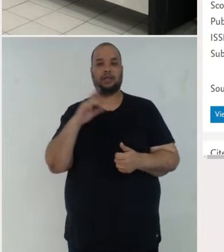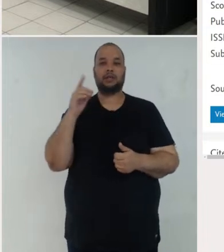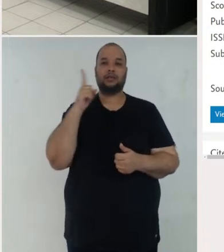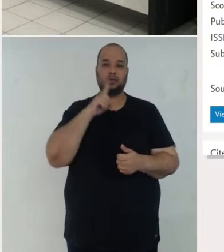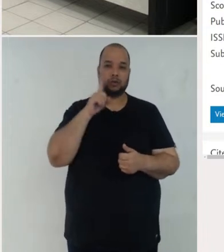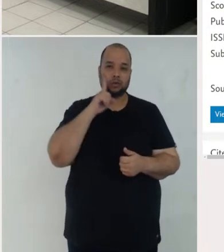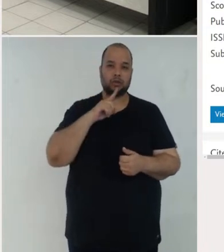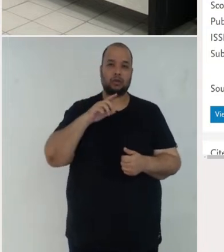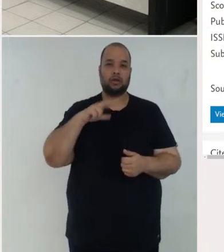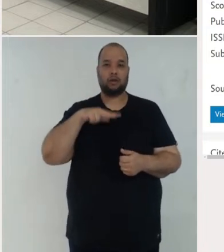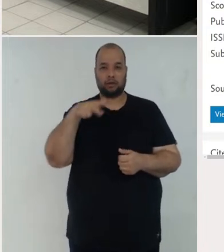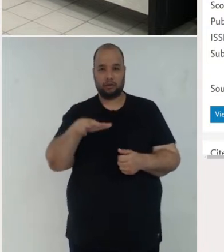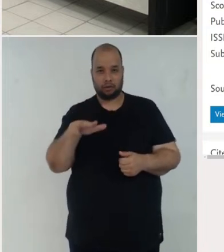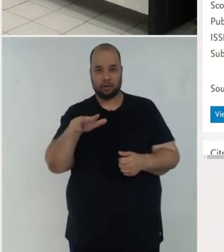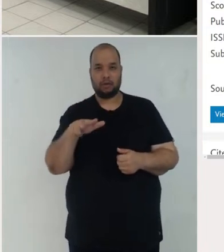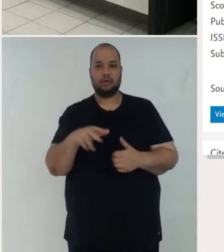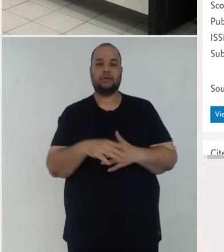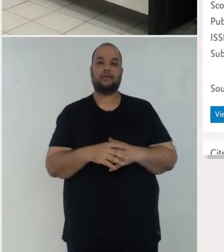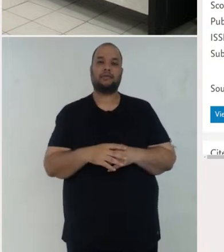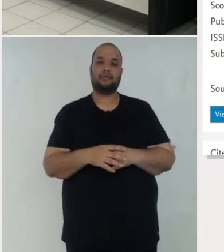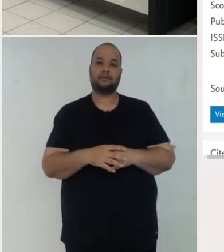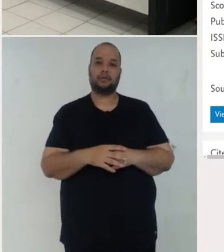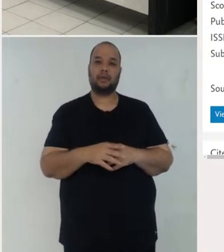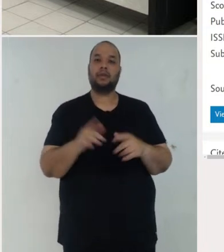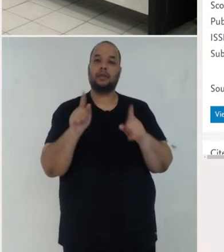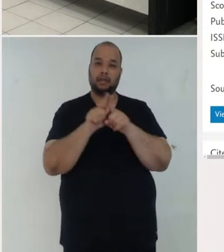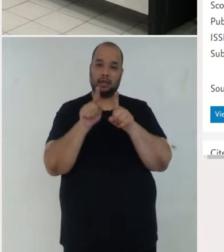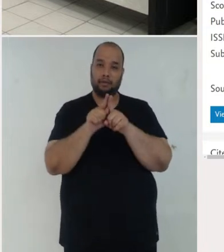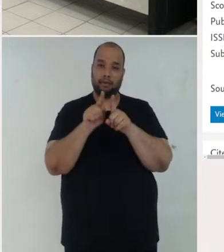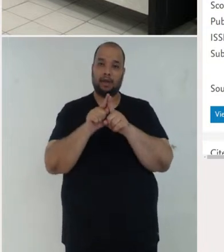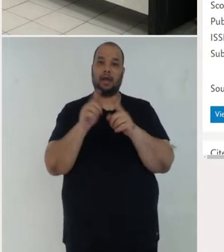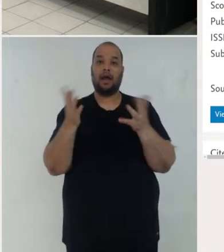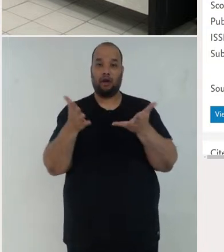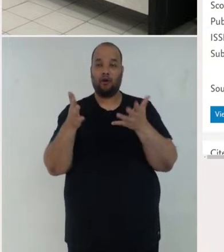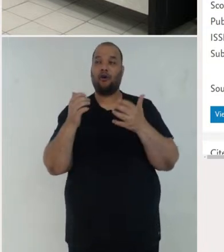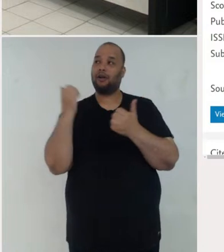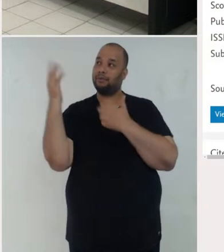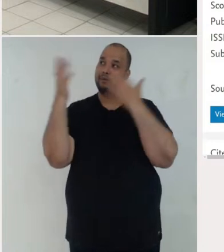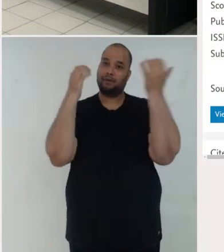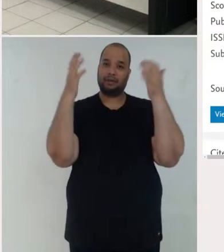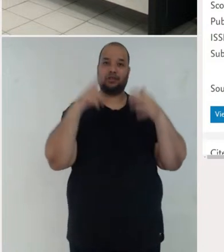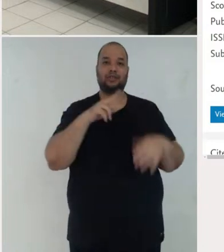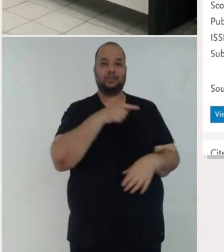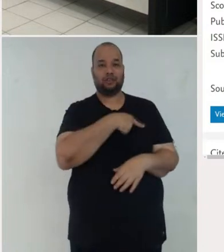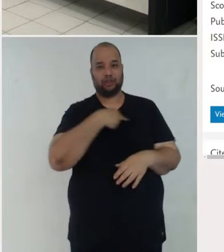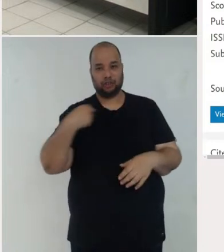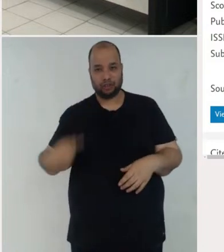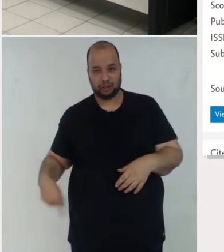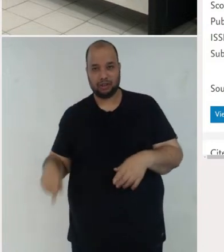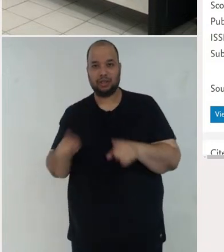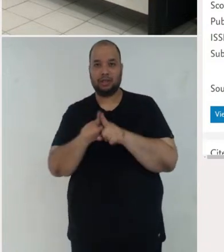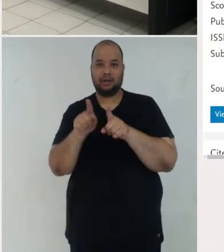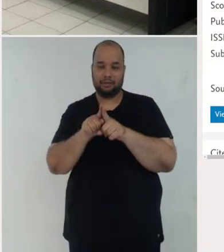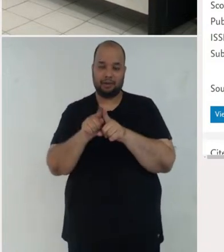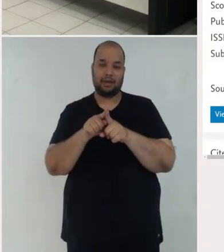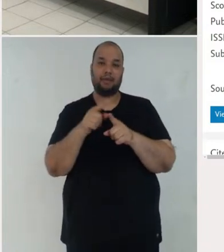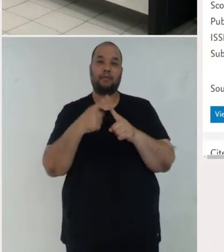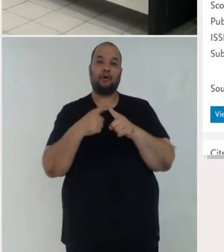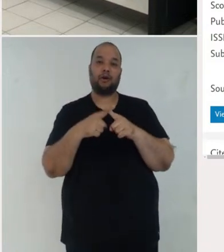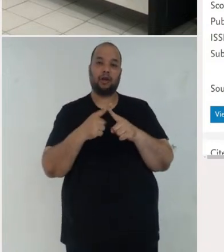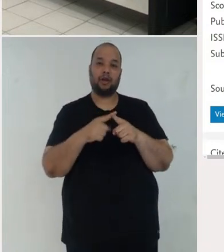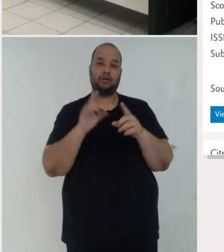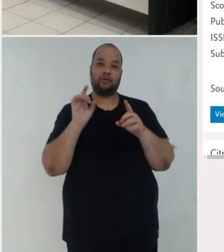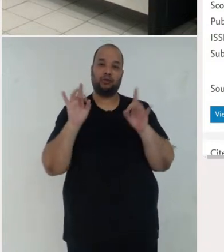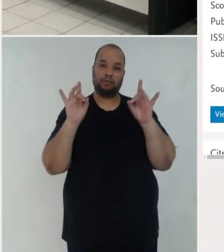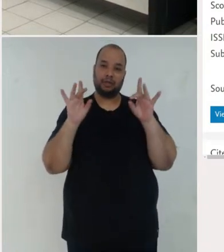E agora eu posso dizer para vocês que também estamos chegando em outros lugares, como a China, porque o último número